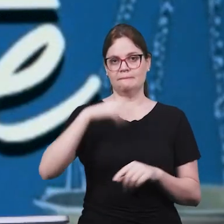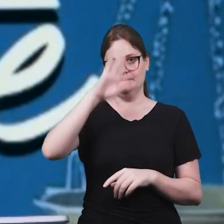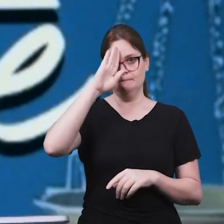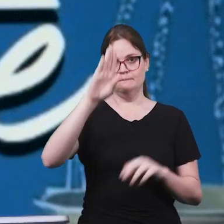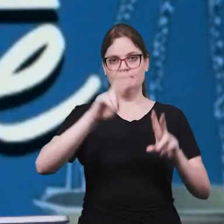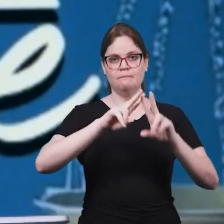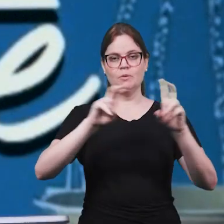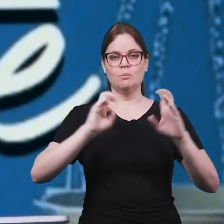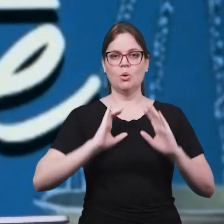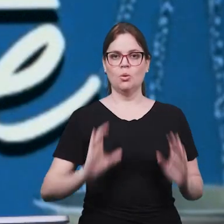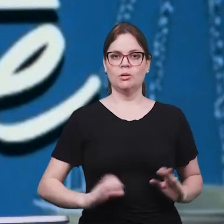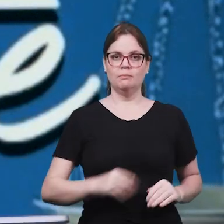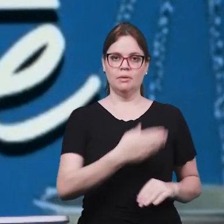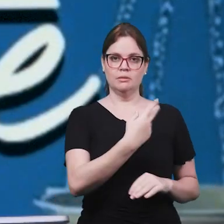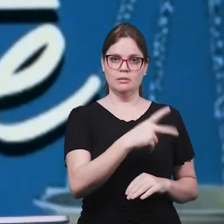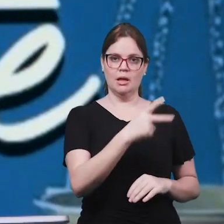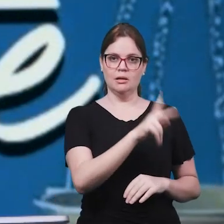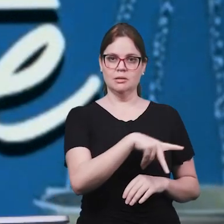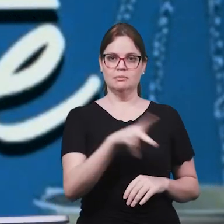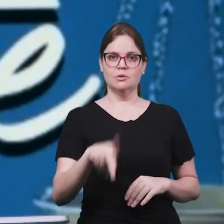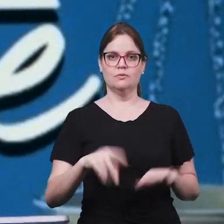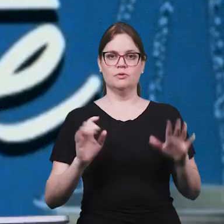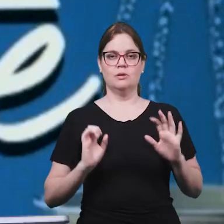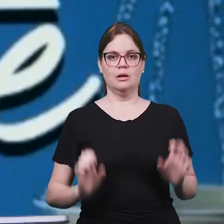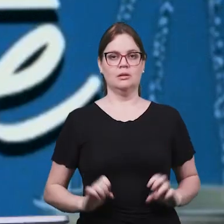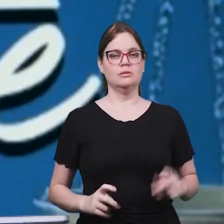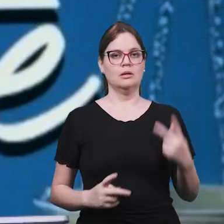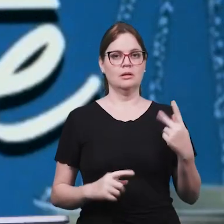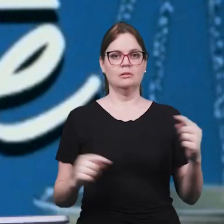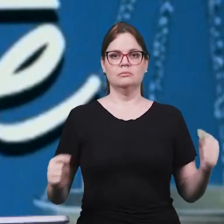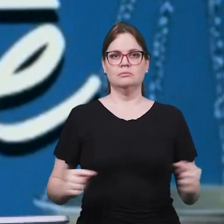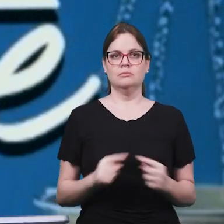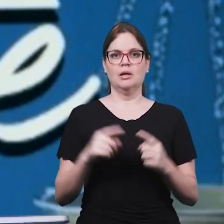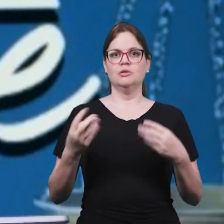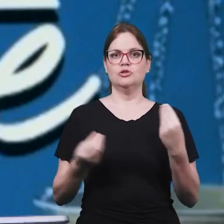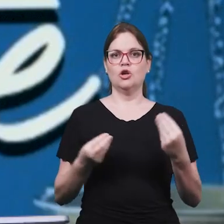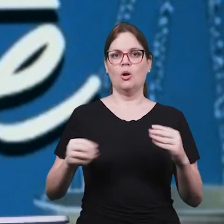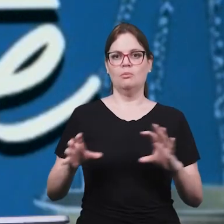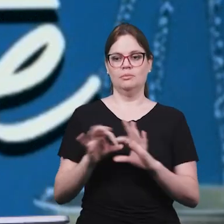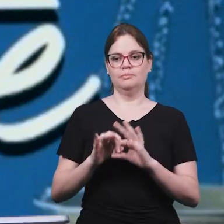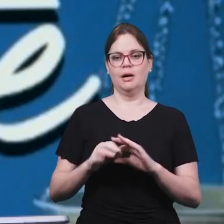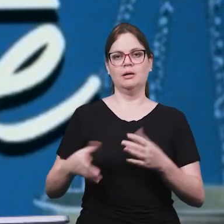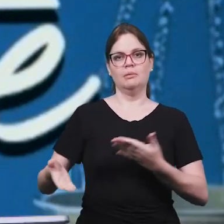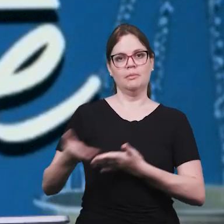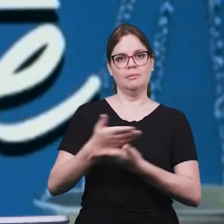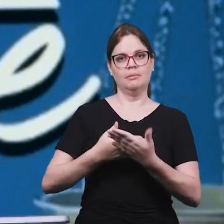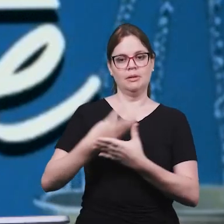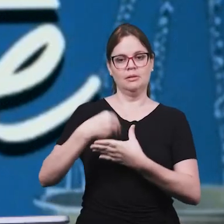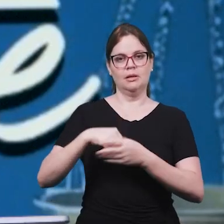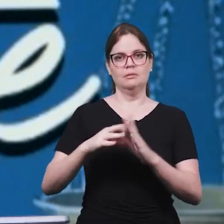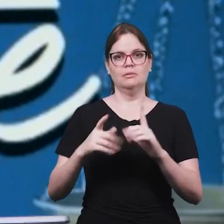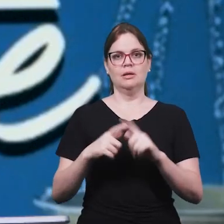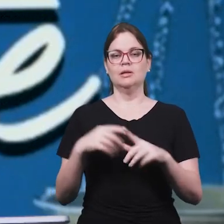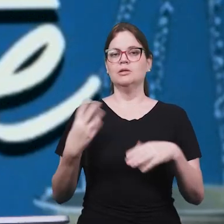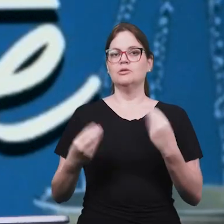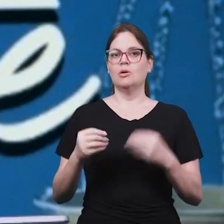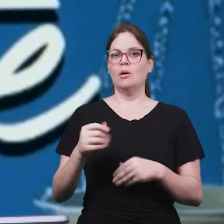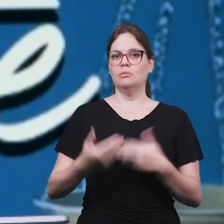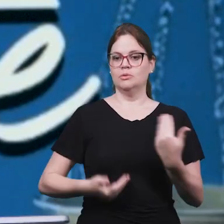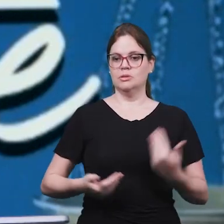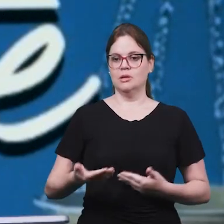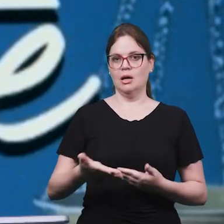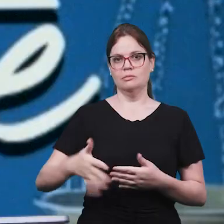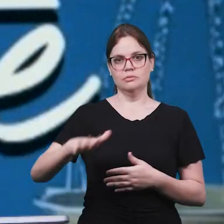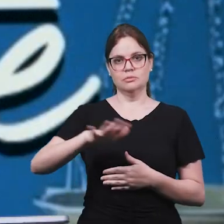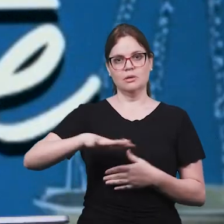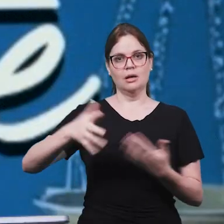relação ao comportamento delas, ou seja, o lado ético delas, relacionados com a igreja, como a igreja quer ver a postura